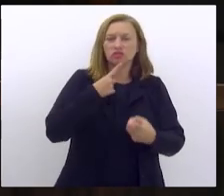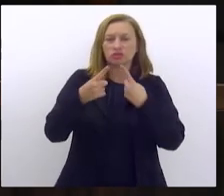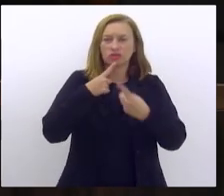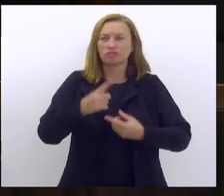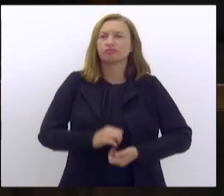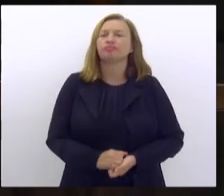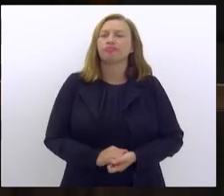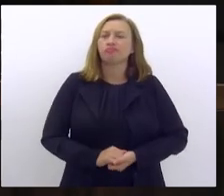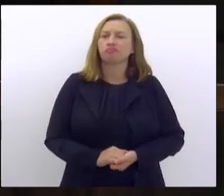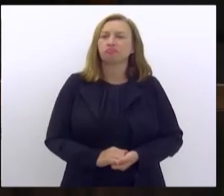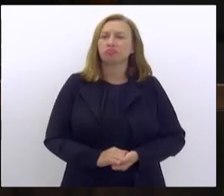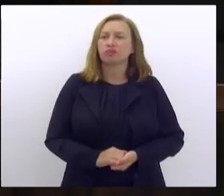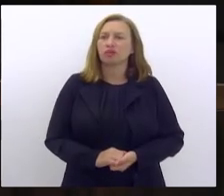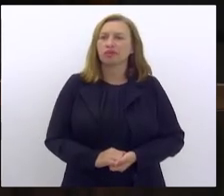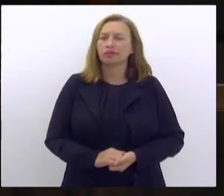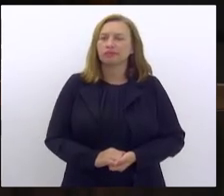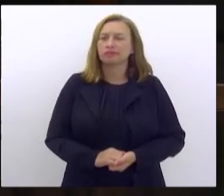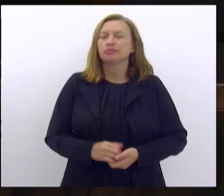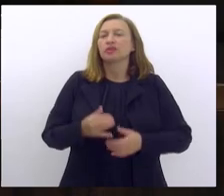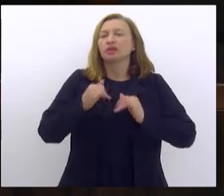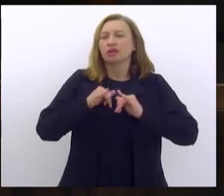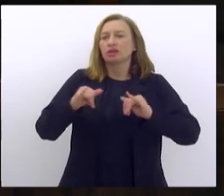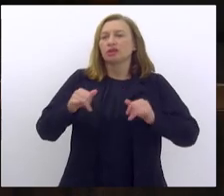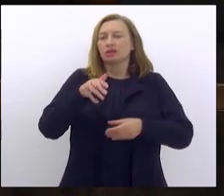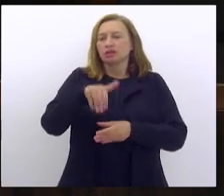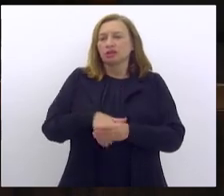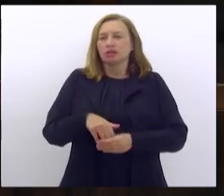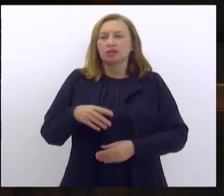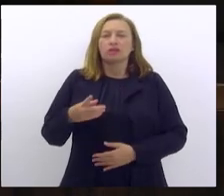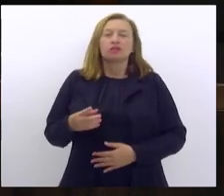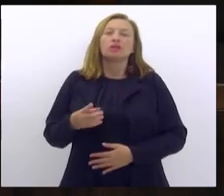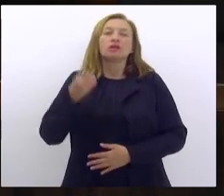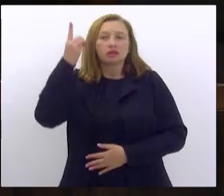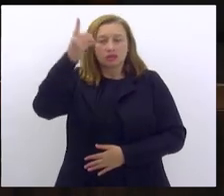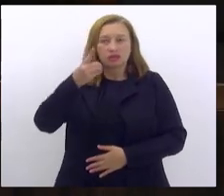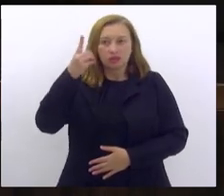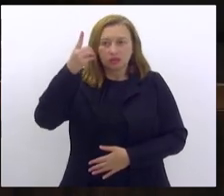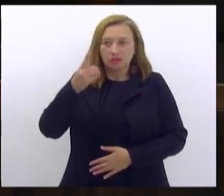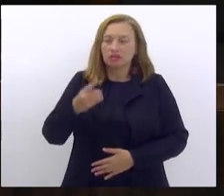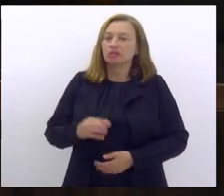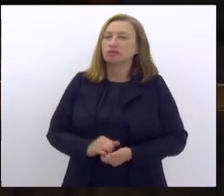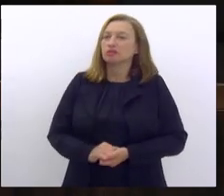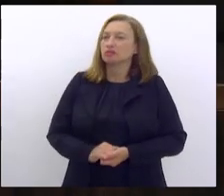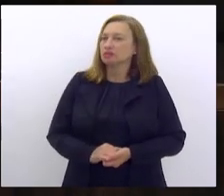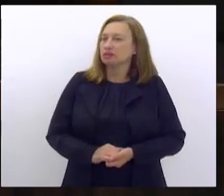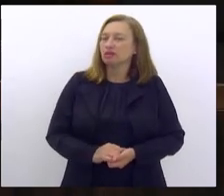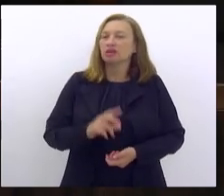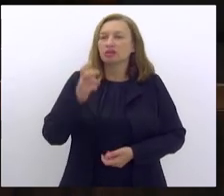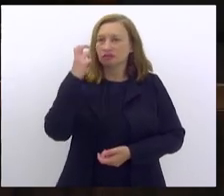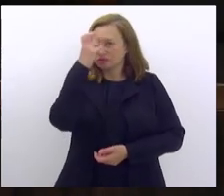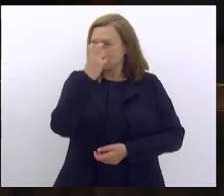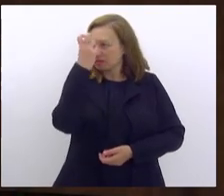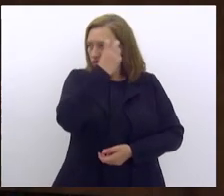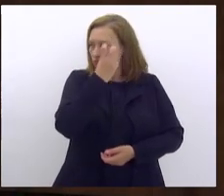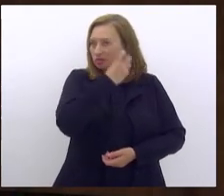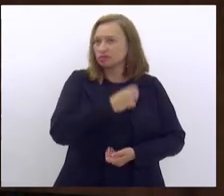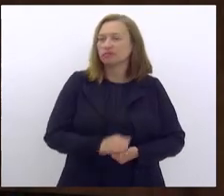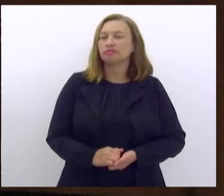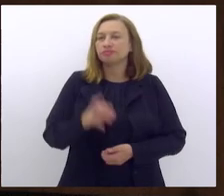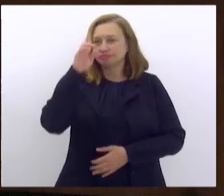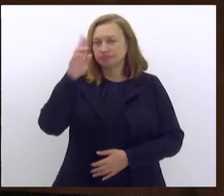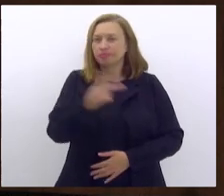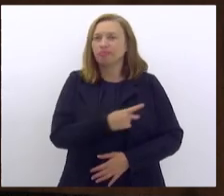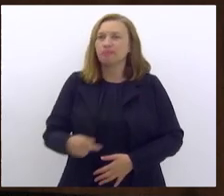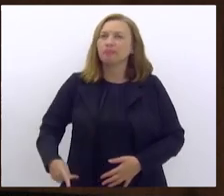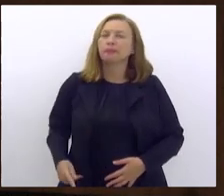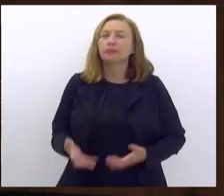segunda discussão. Para a declaração de voto, nossa nobre deputada autora, Verônica Lima. Presidente, eu